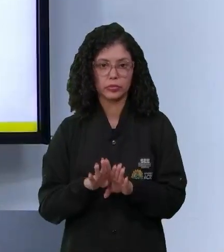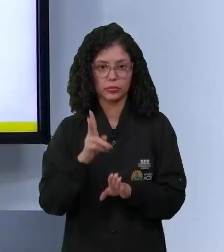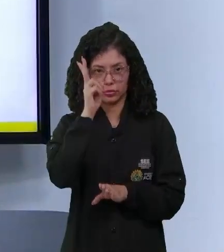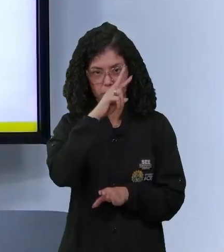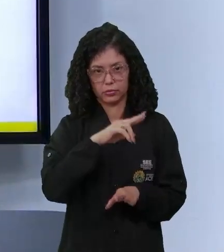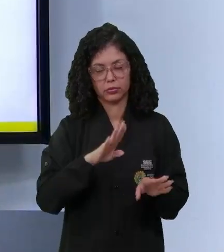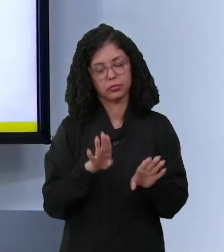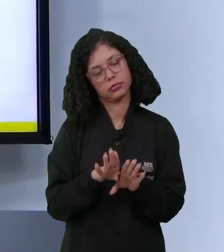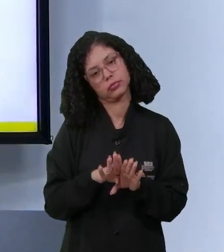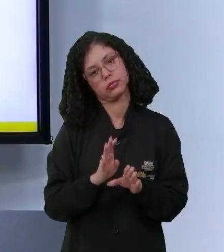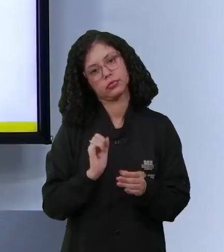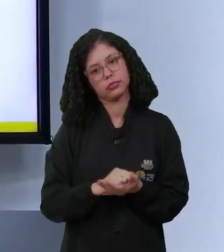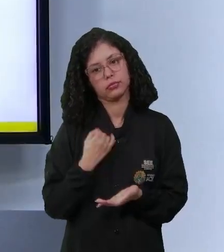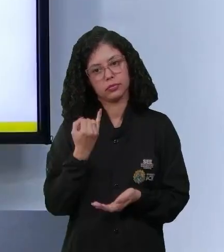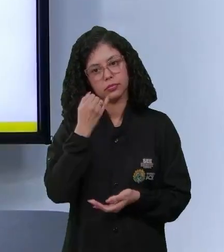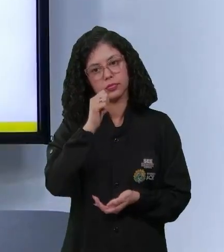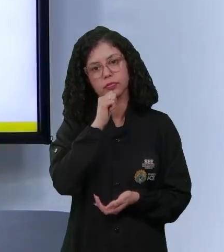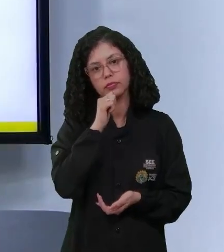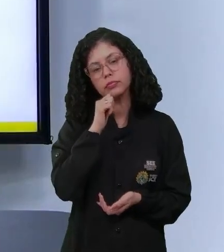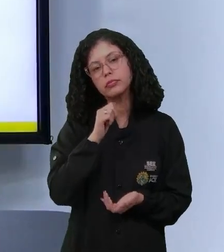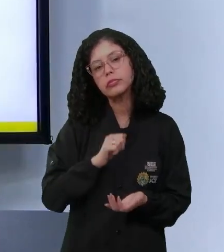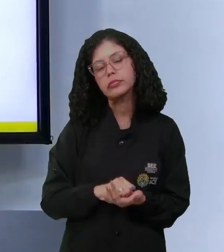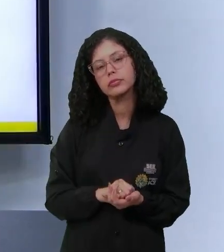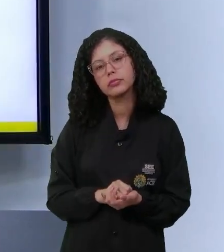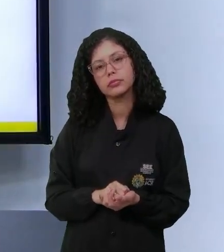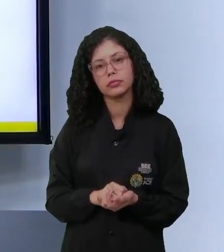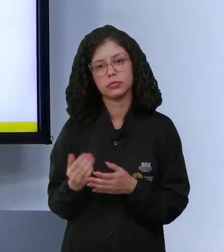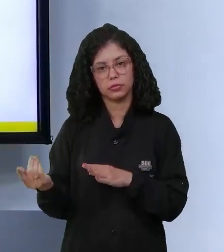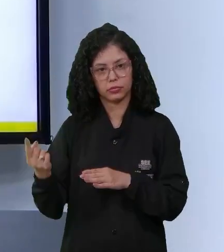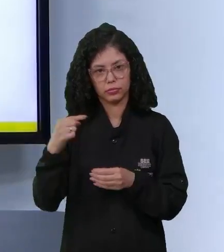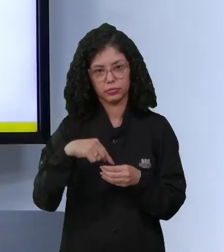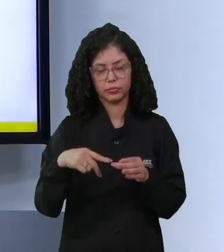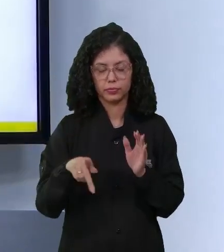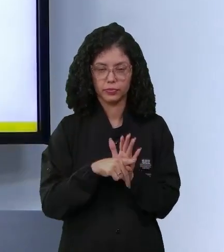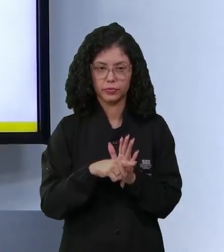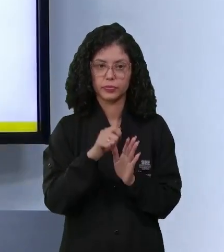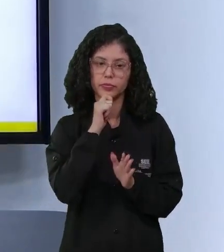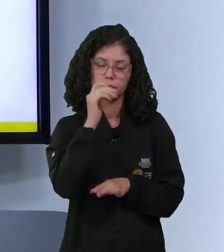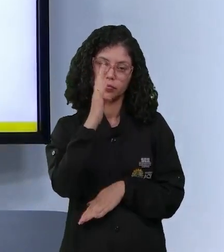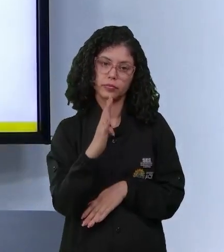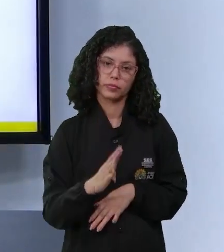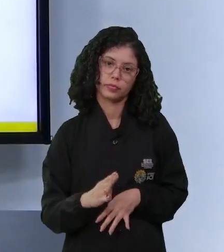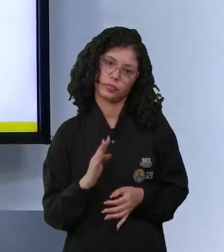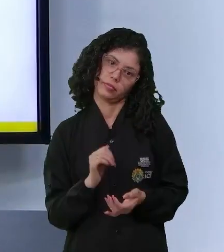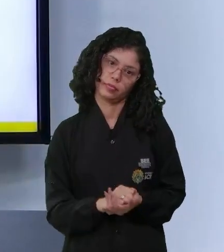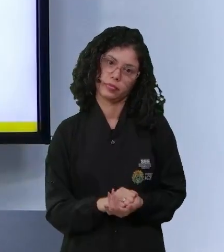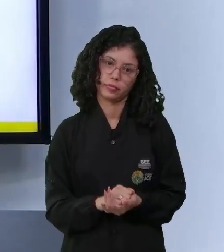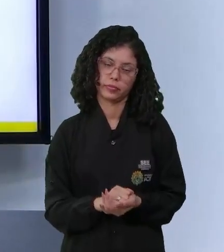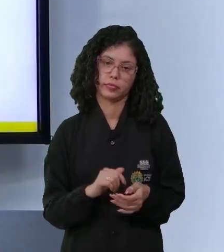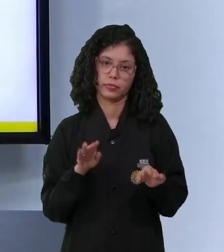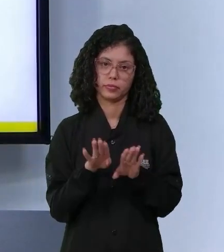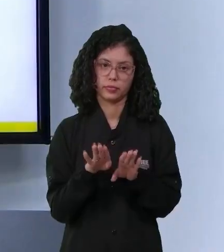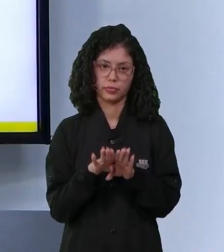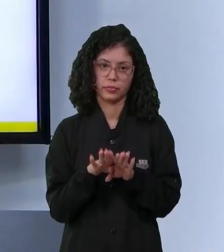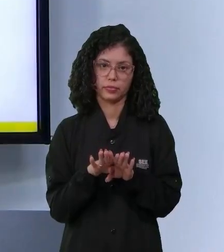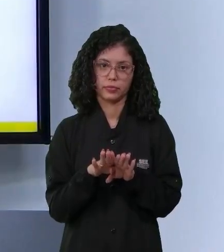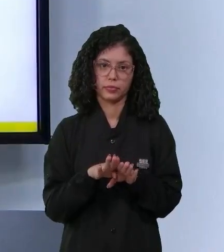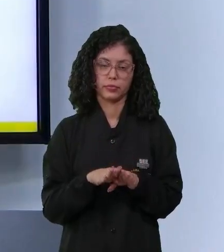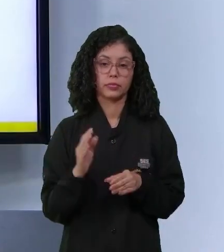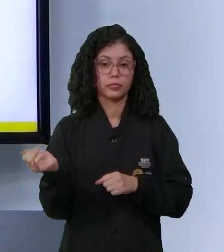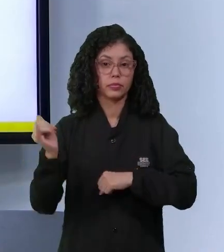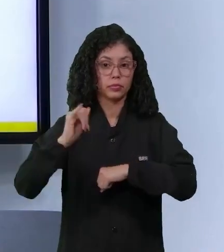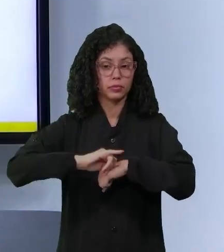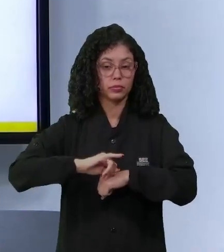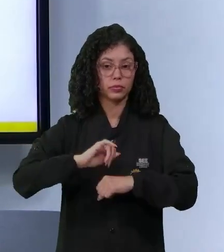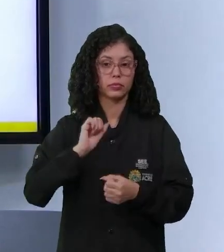uma característica bem importante desse período. Com a vinda da família real para o Brasil, a capital deixa de ser Salvador